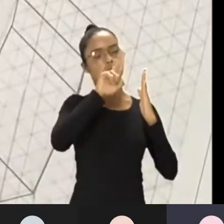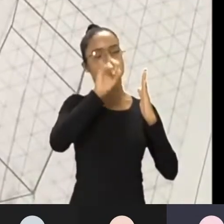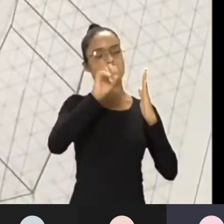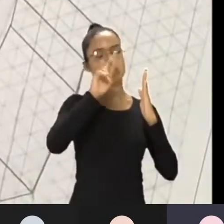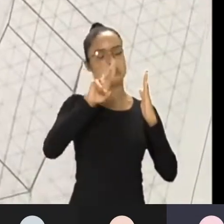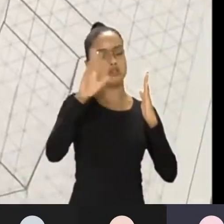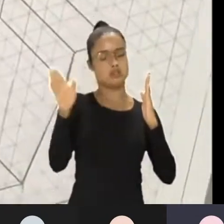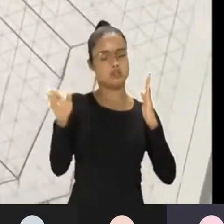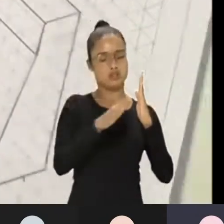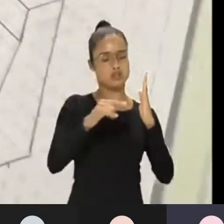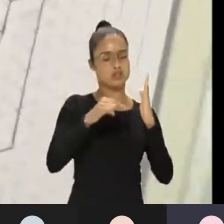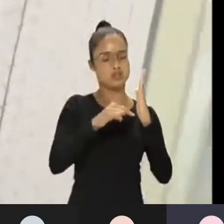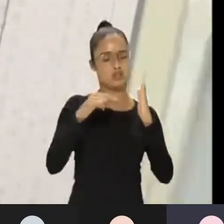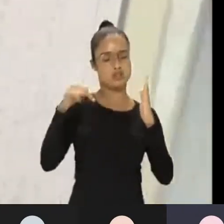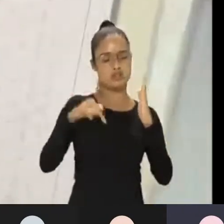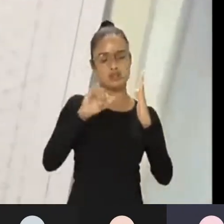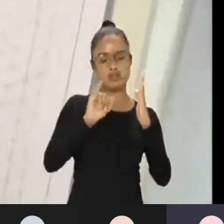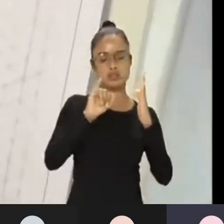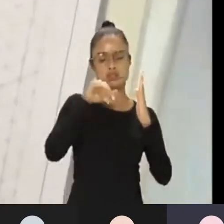está representado aqui no croquis,